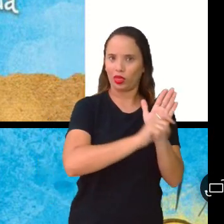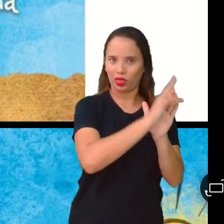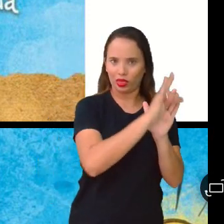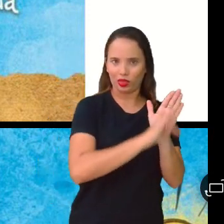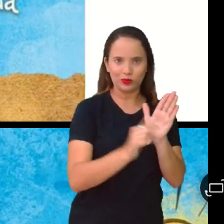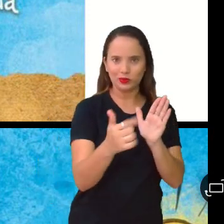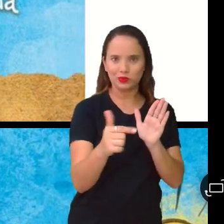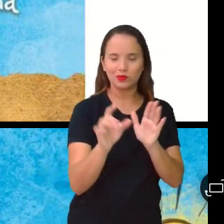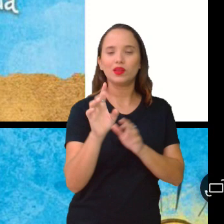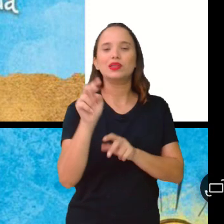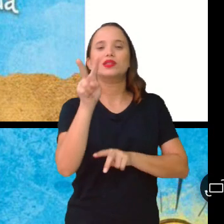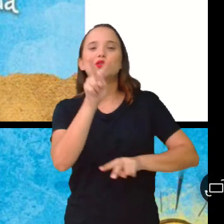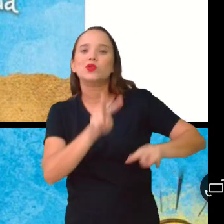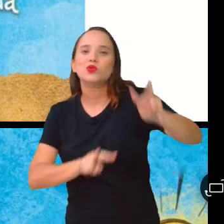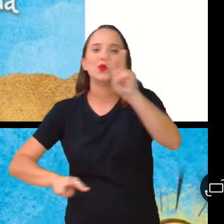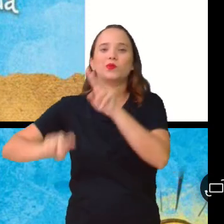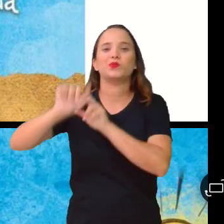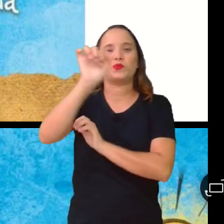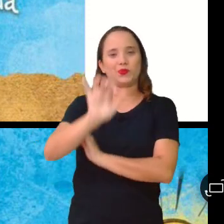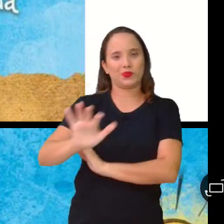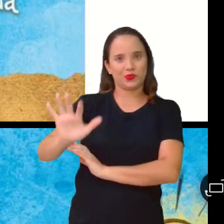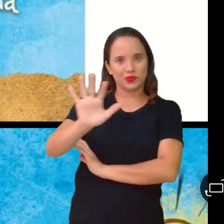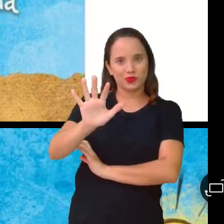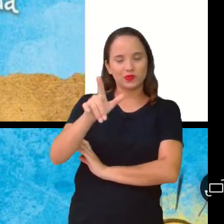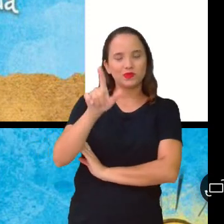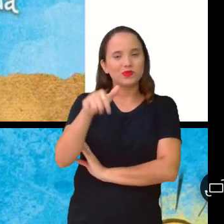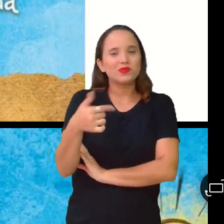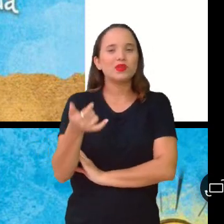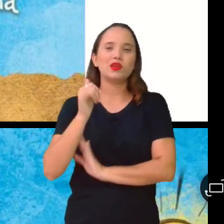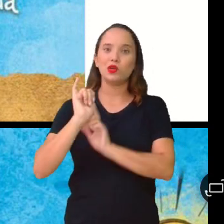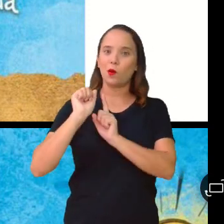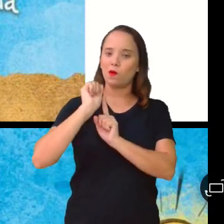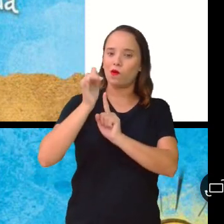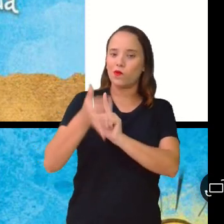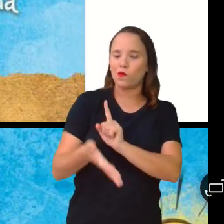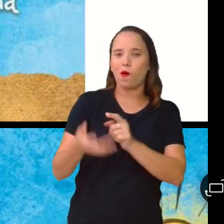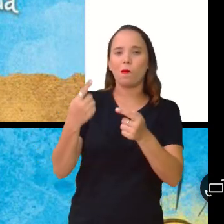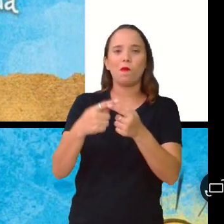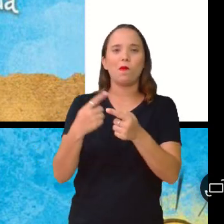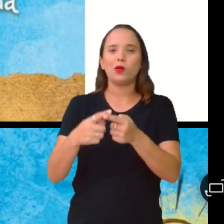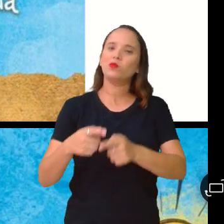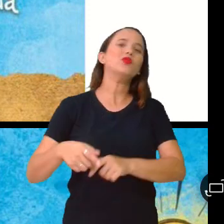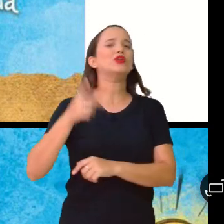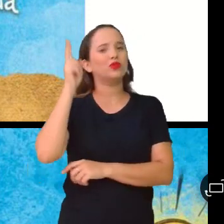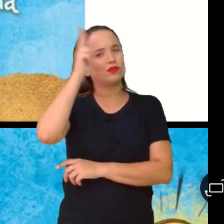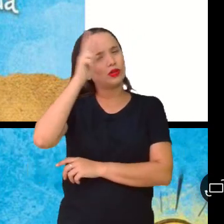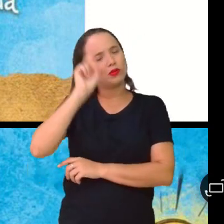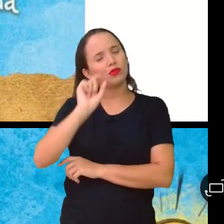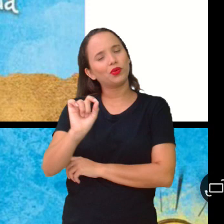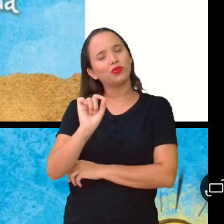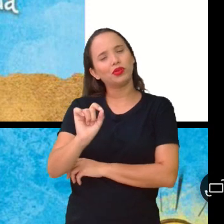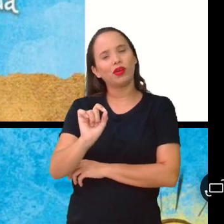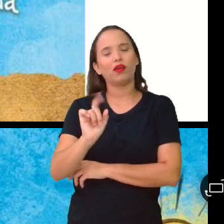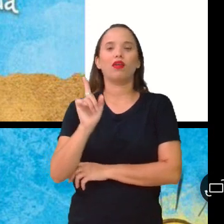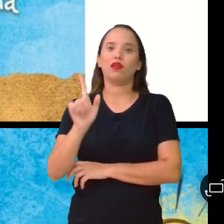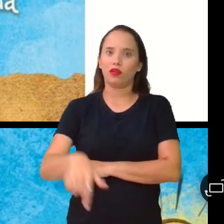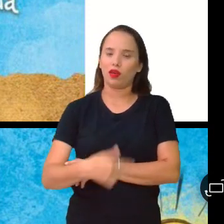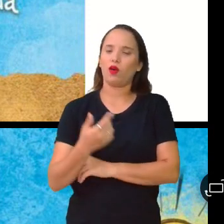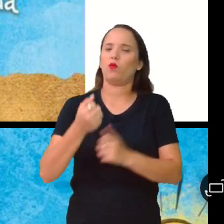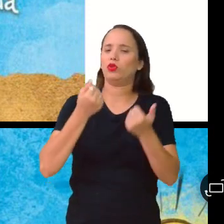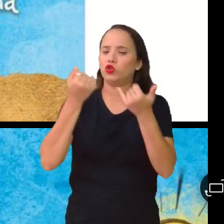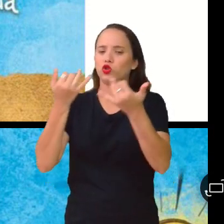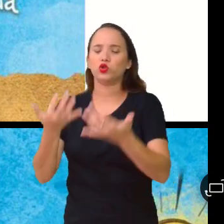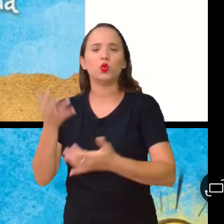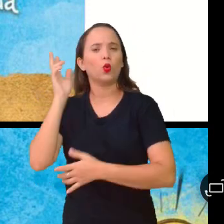é só as ilustrações. E é uma fábula porque a gente vai lembrar aí do que é uma fábula. Isso é uma história contada